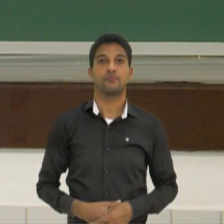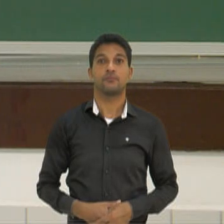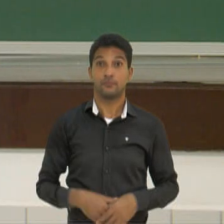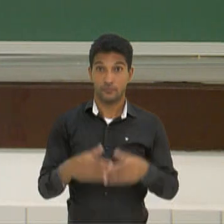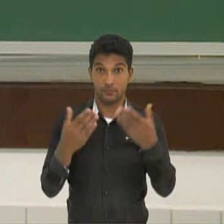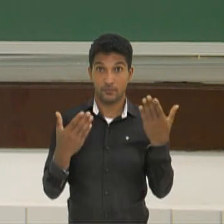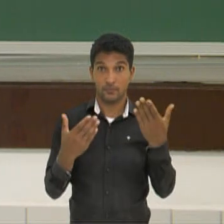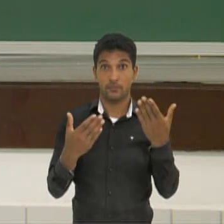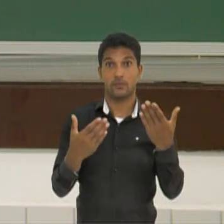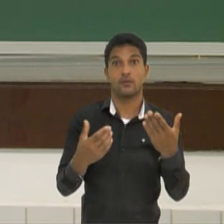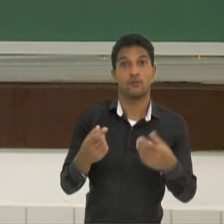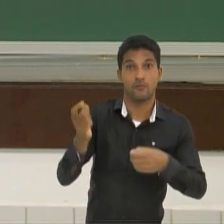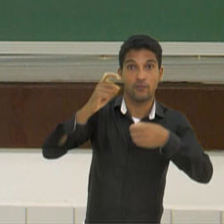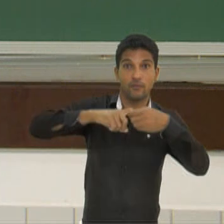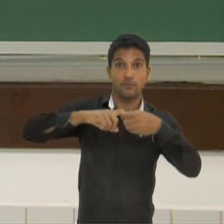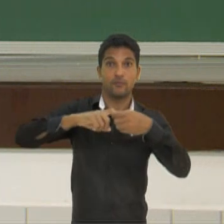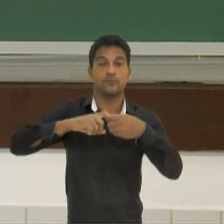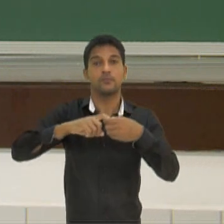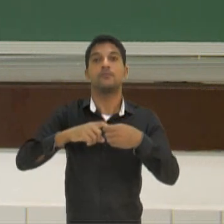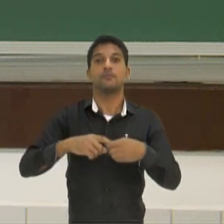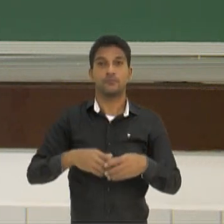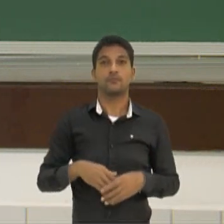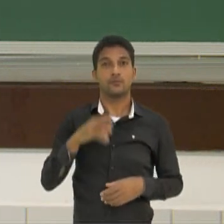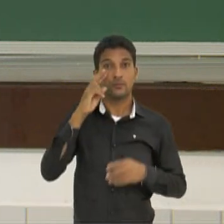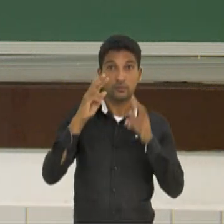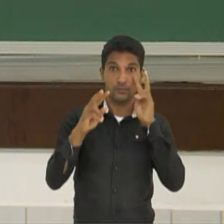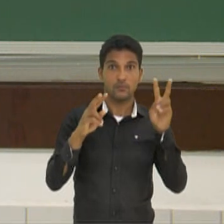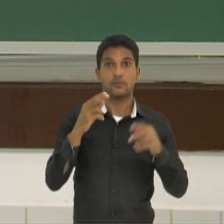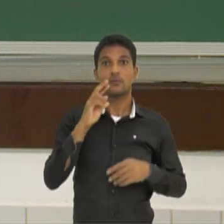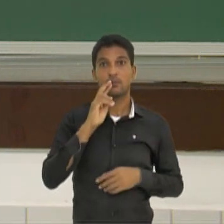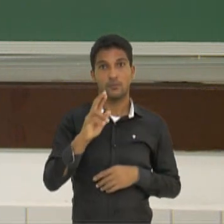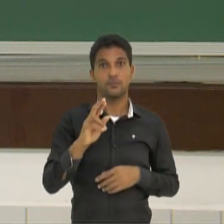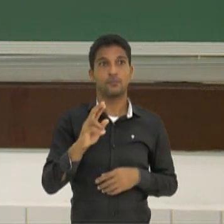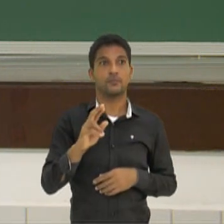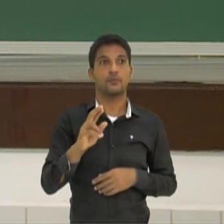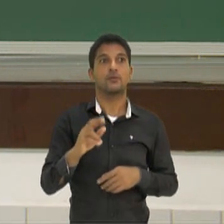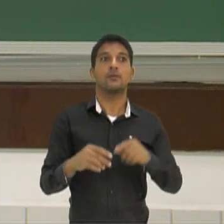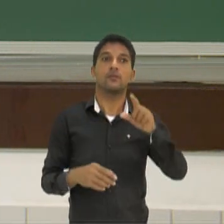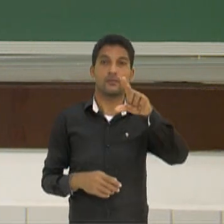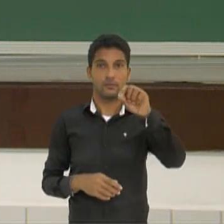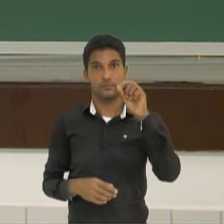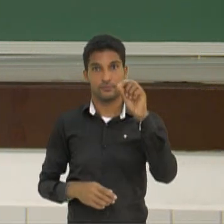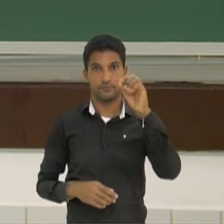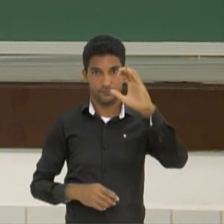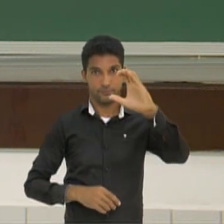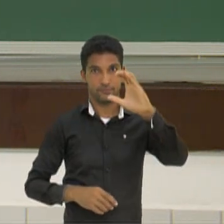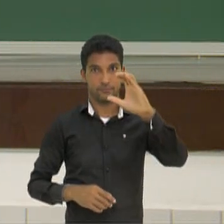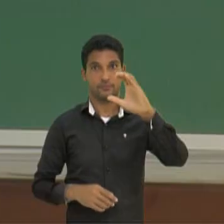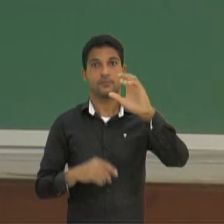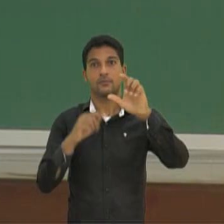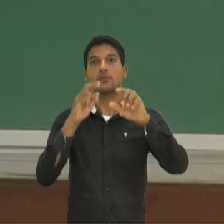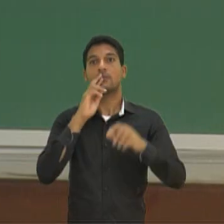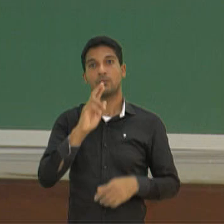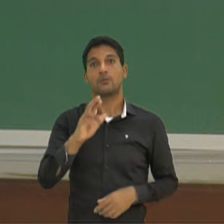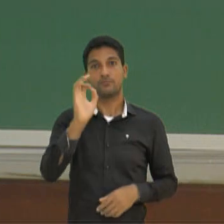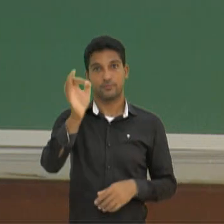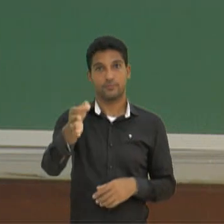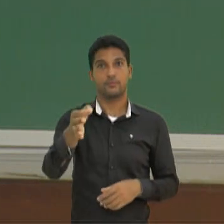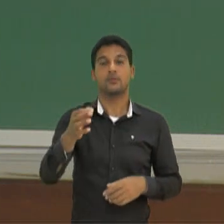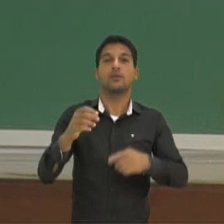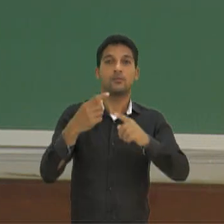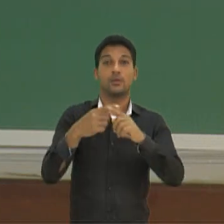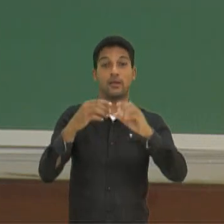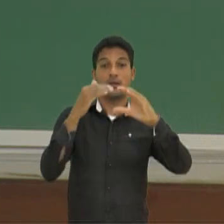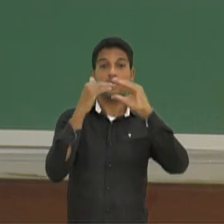E aí, galera, vamos retornar então. Vejam lá, quem marcou a alternativa da letra C, né, acertou. É, o e-mail,